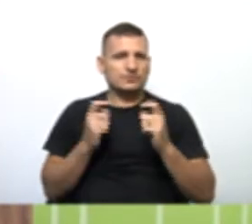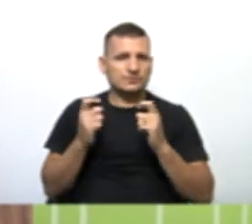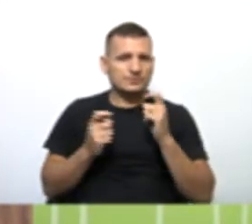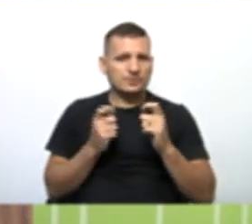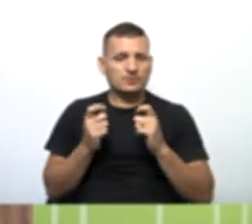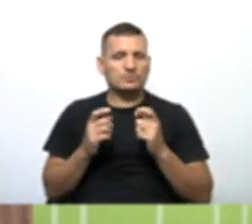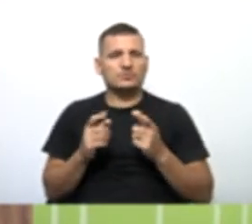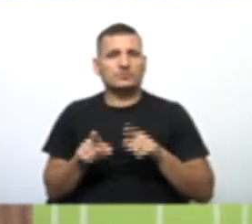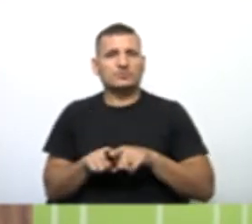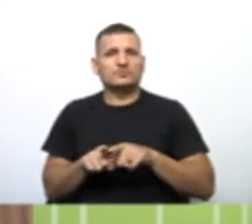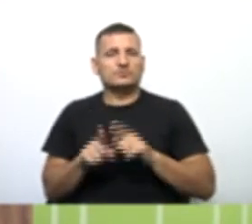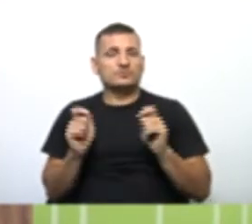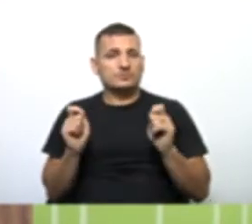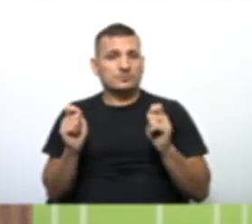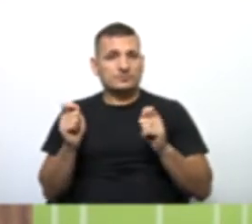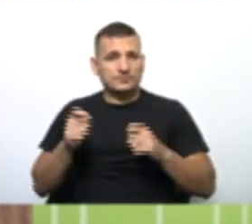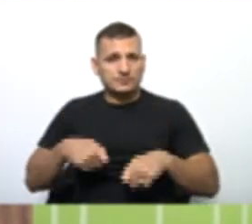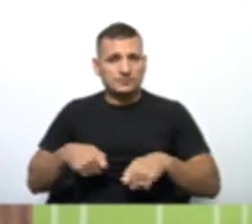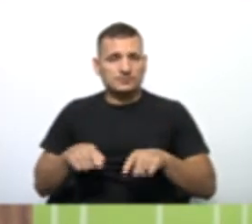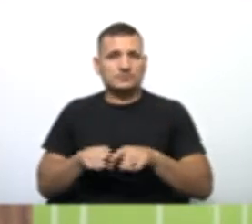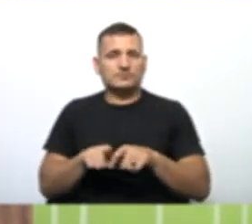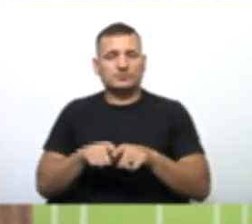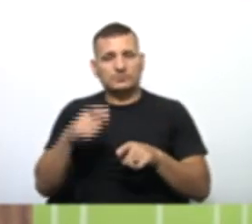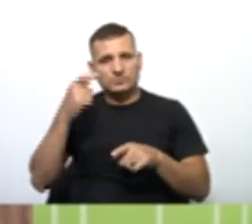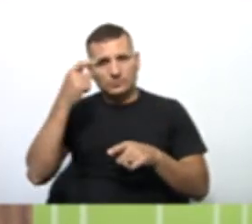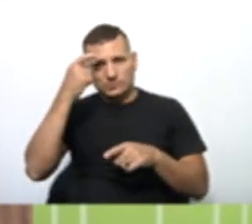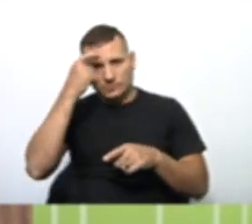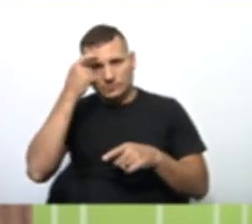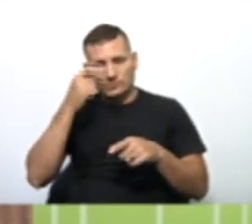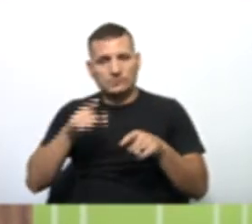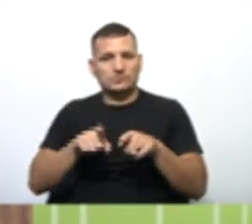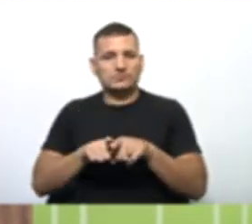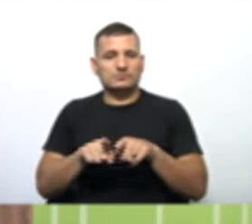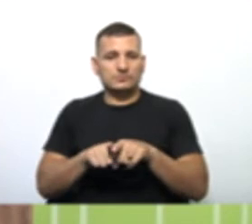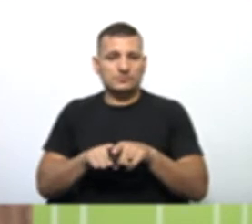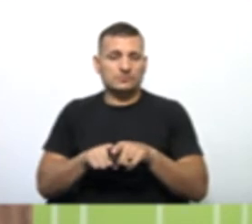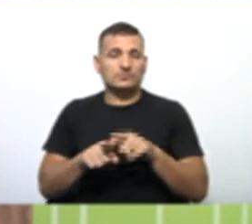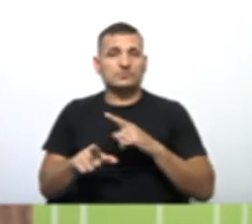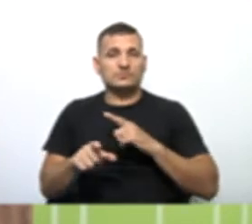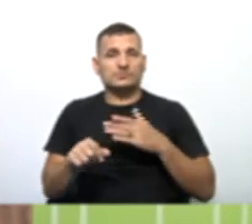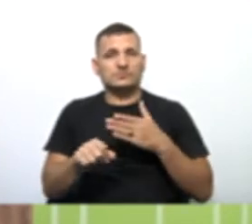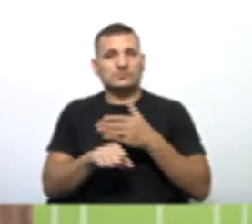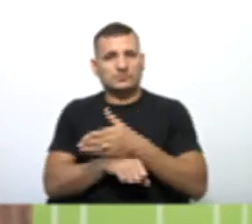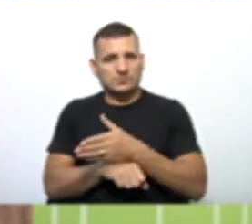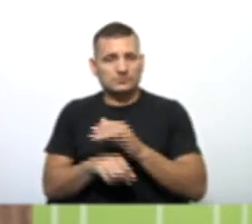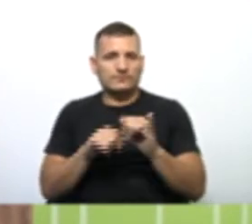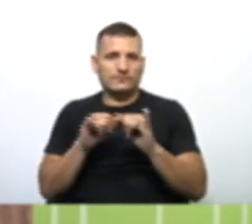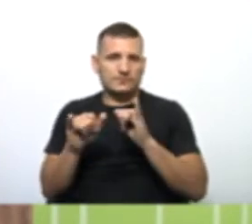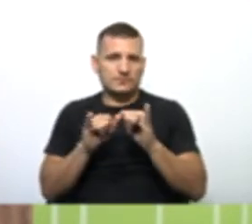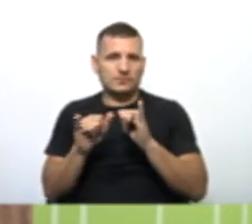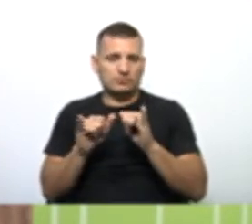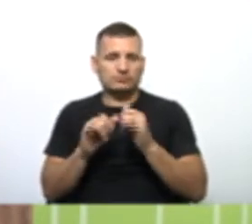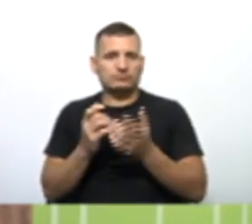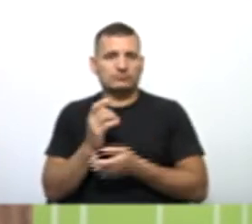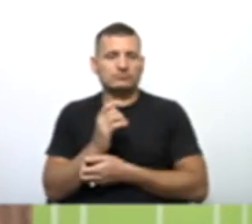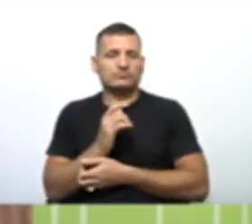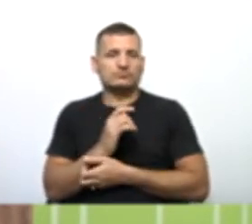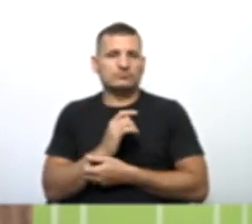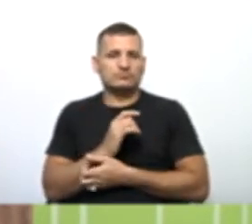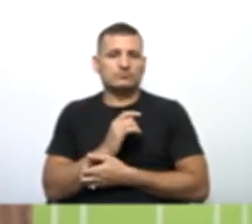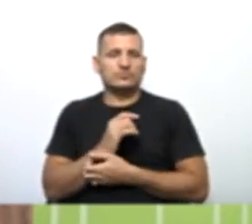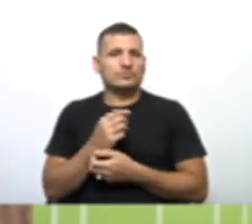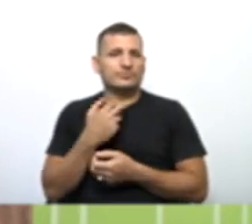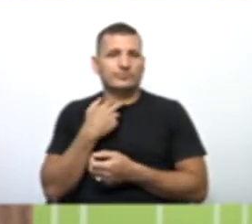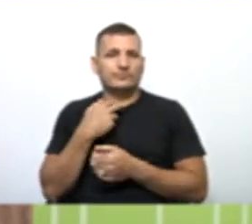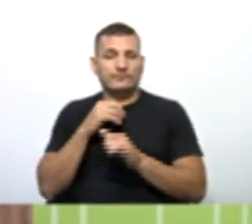sejam capacitadas para isso, que sejam conscientizadas de que pode, que terão acesso a esses dados sigilosos e não pode se vazar